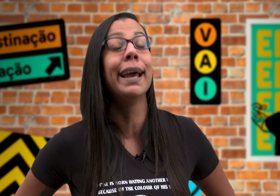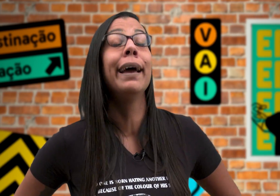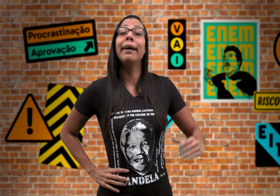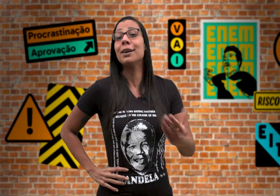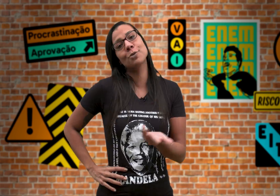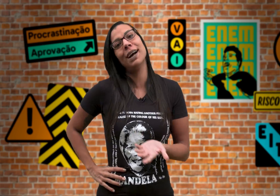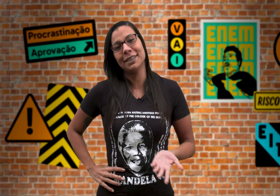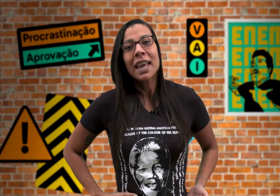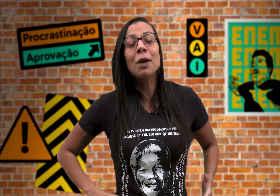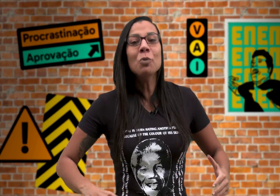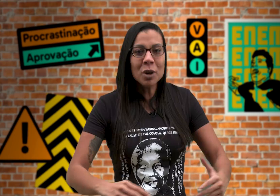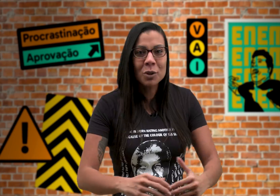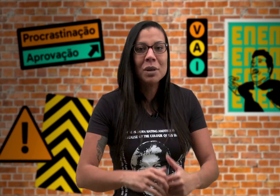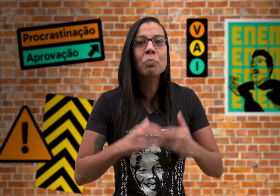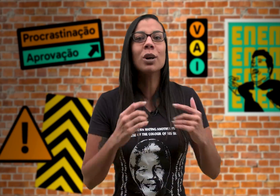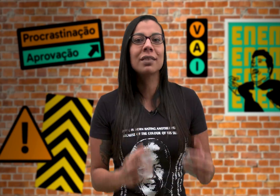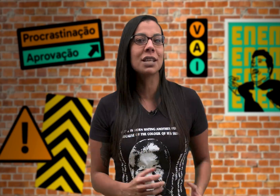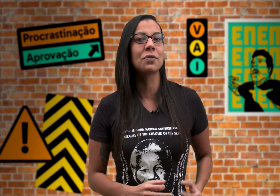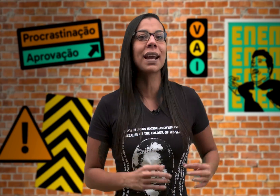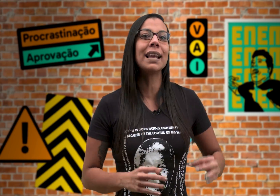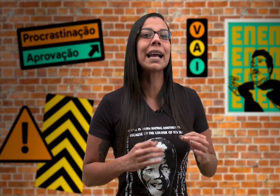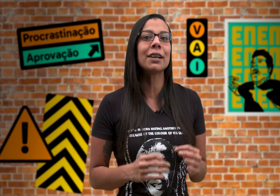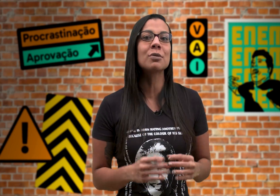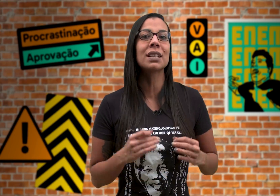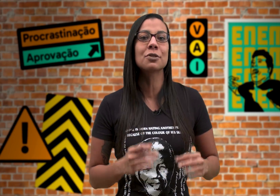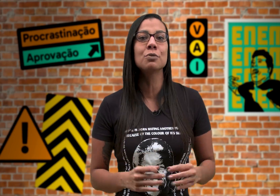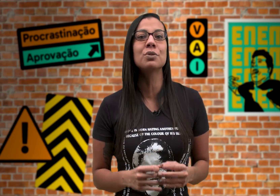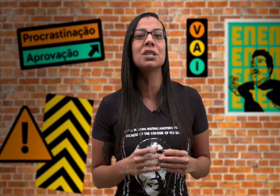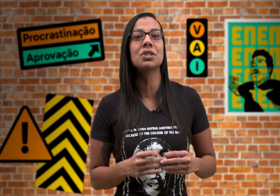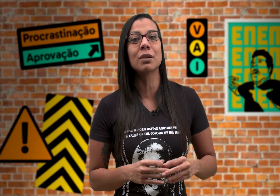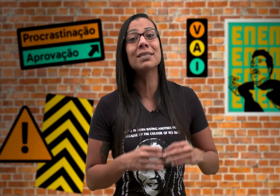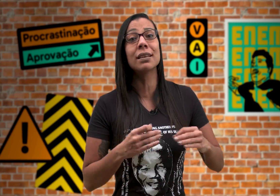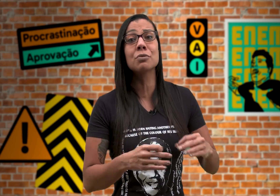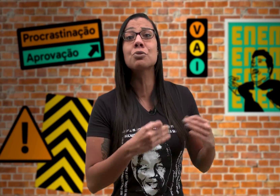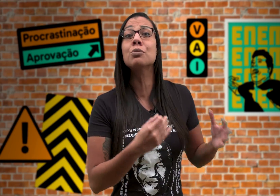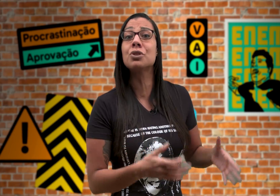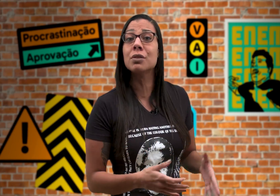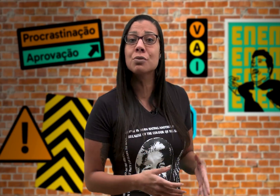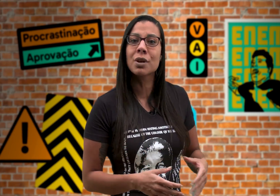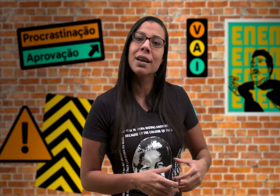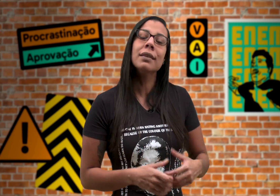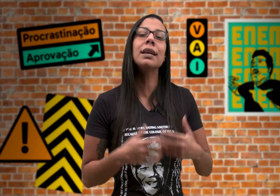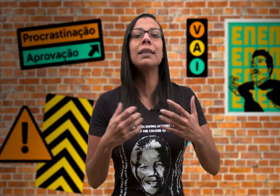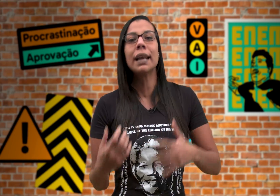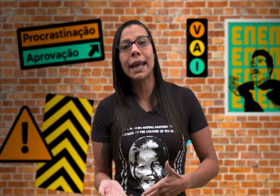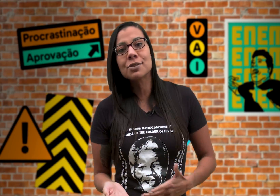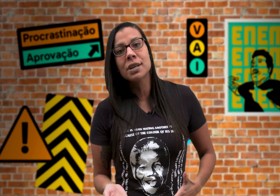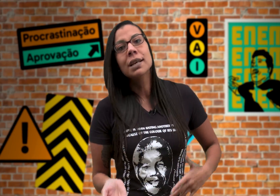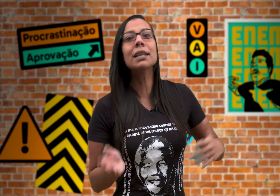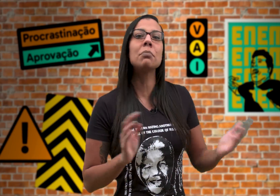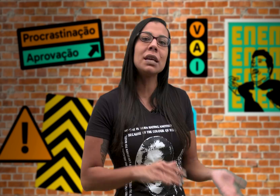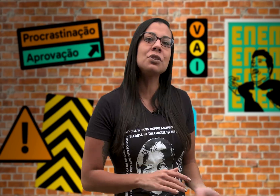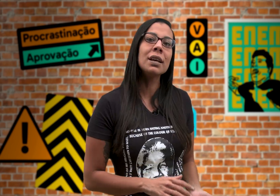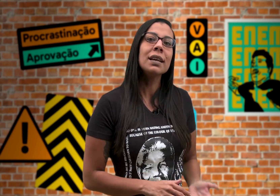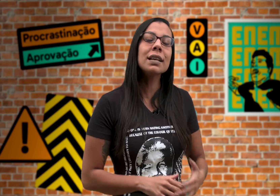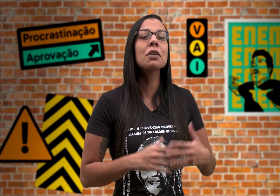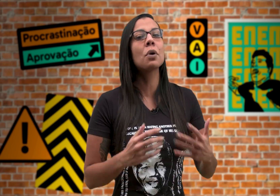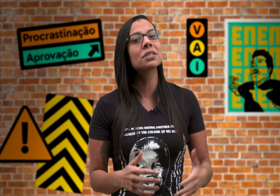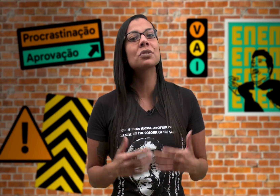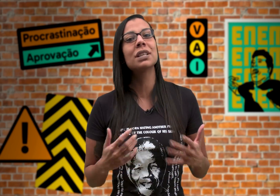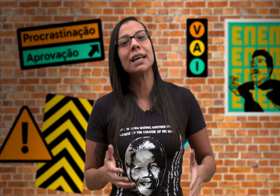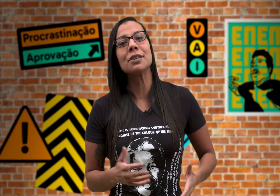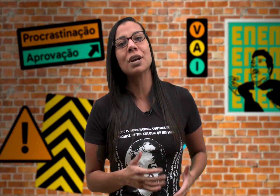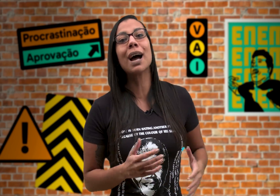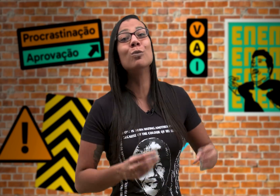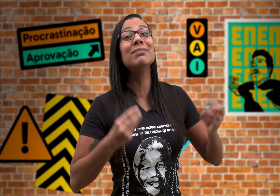filhote? Achou errado. É muito importante ficar ligado nos assuntos que estão sendo discutidos na internet, na mídia e na